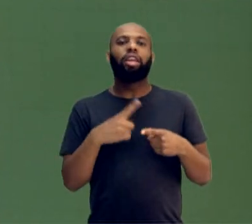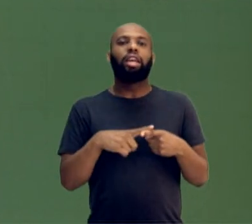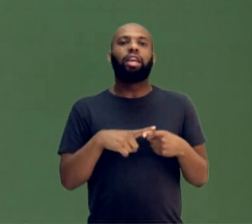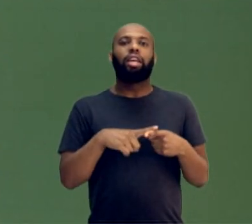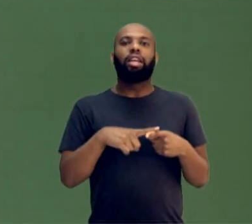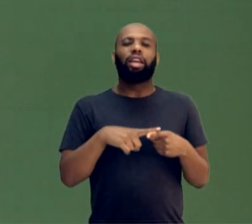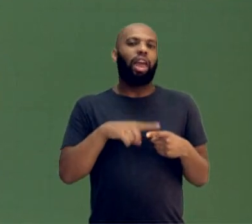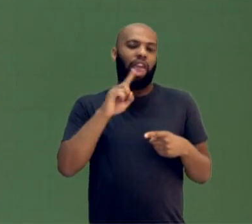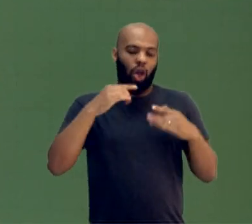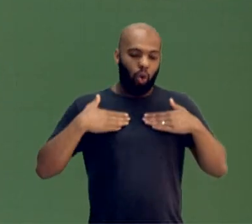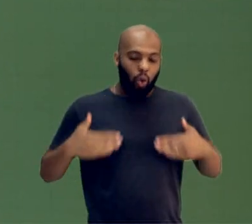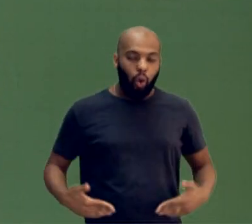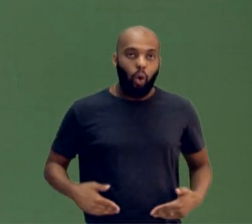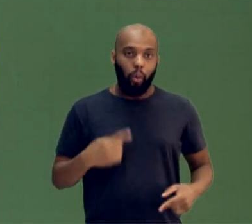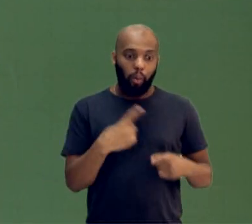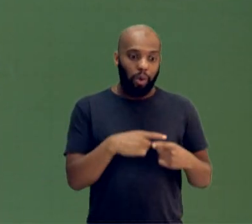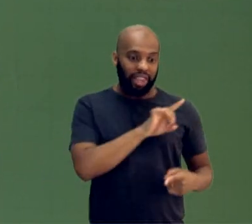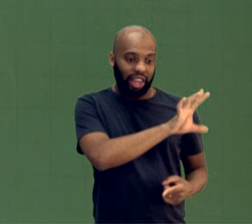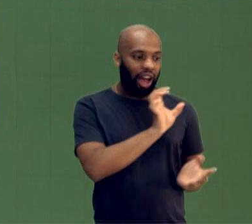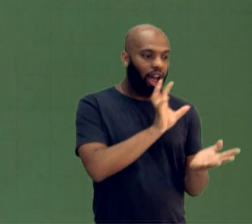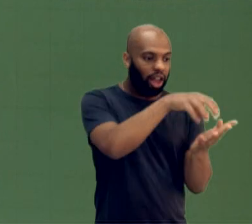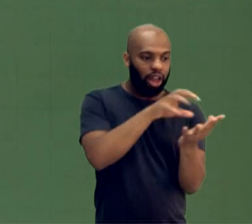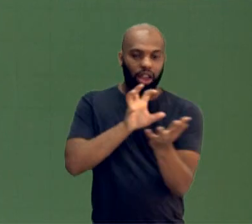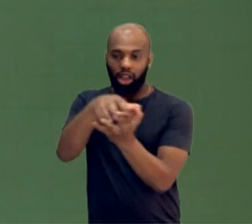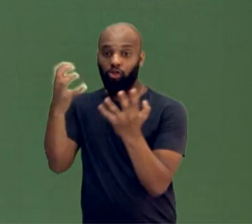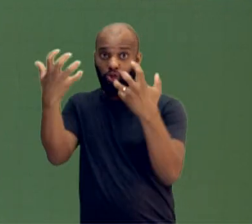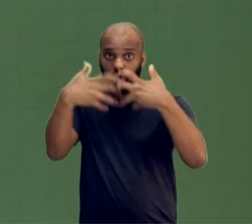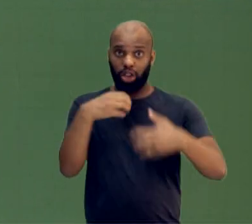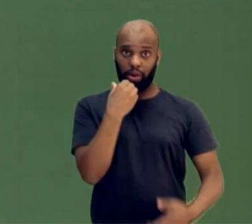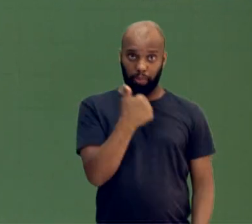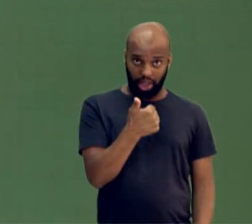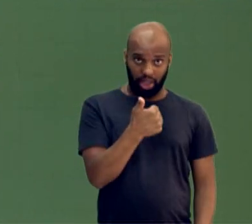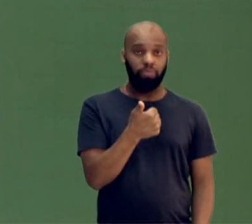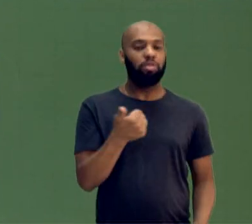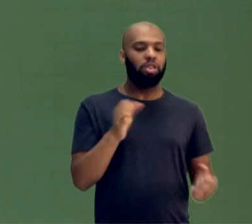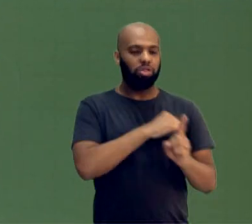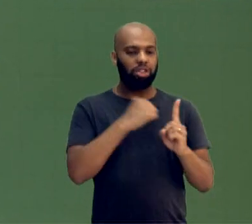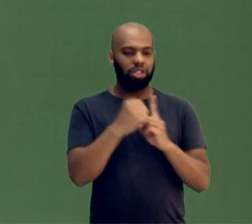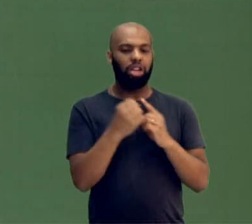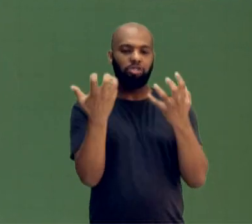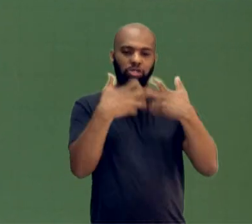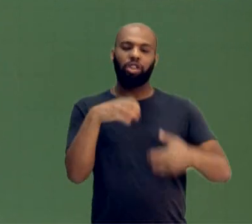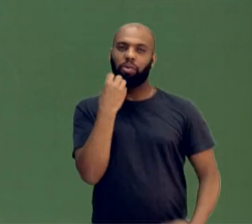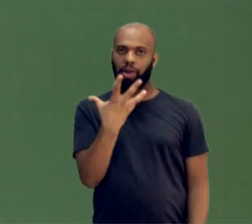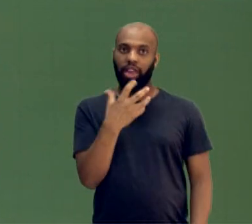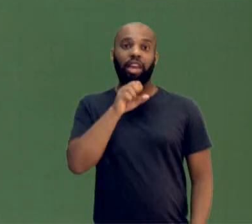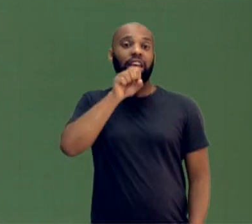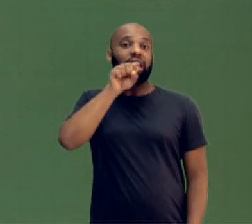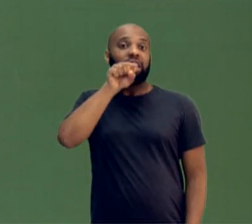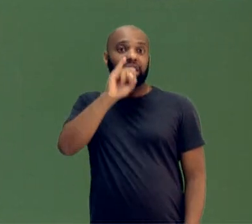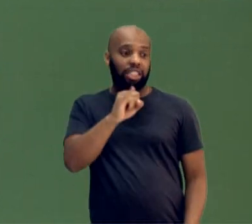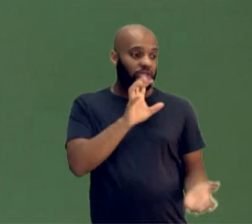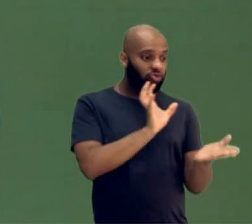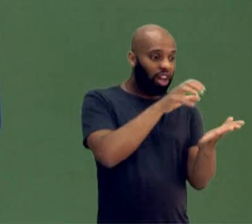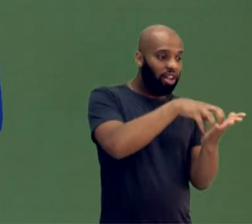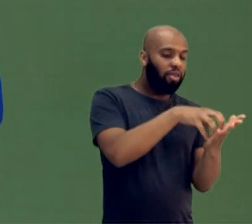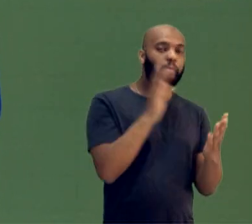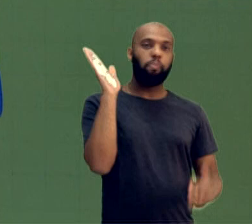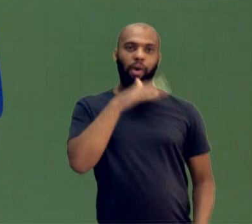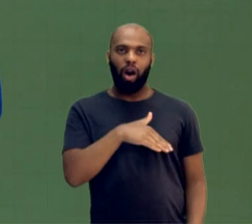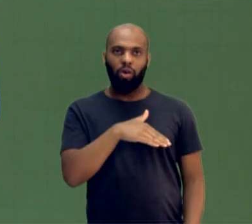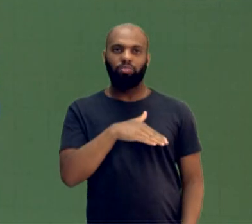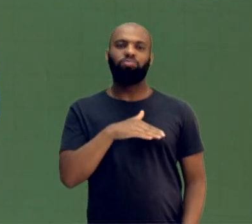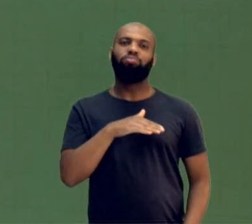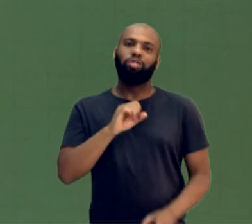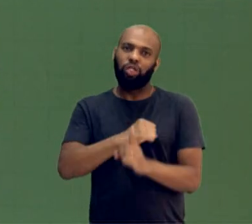bem, a sociedade funciona bem. Se um desses órgãos funciona mal, a sociedade vai mal. Se um vagão descarrilha, o trem